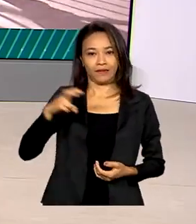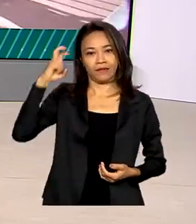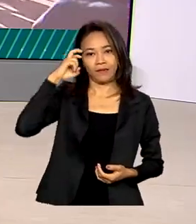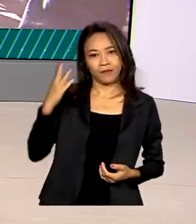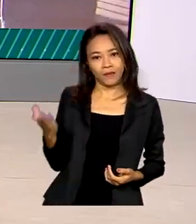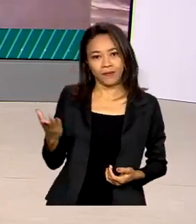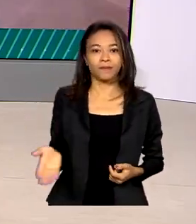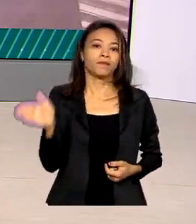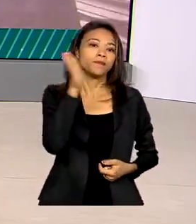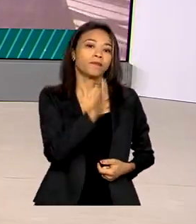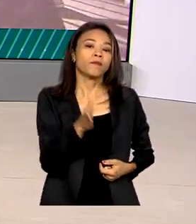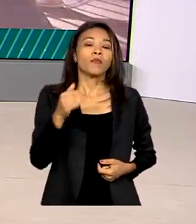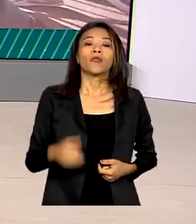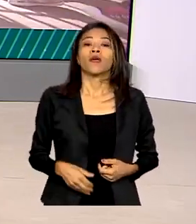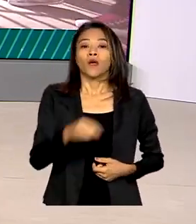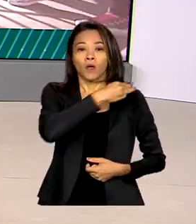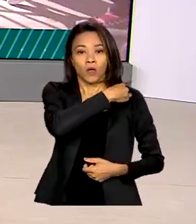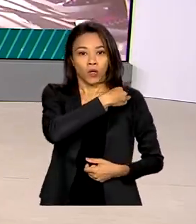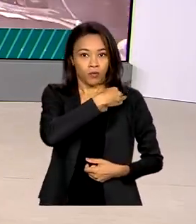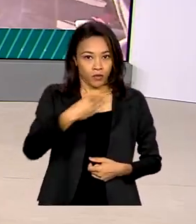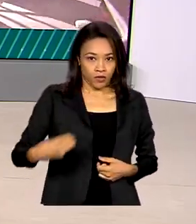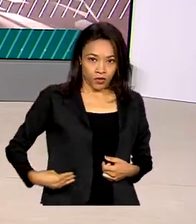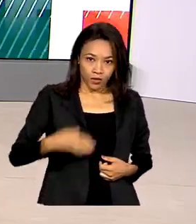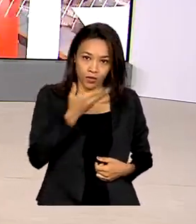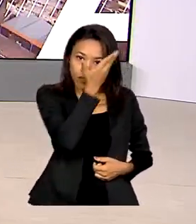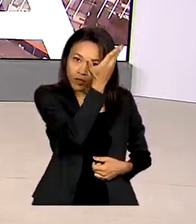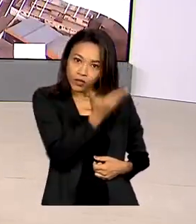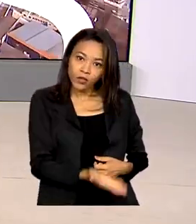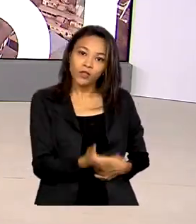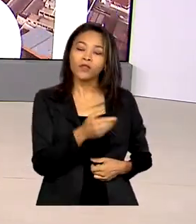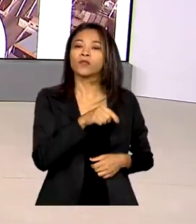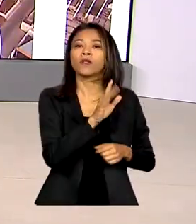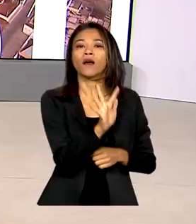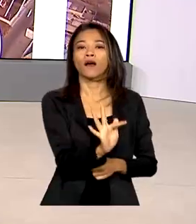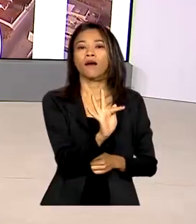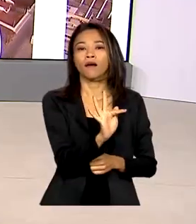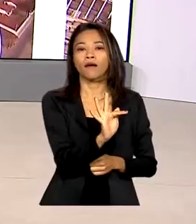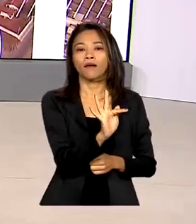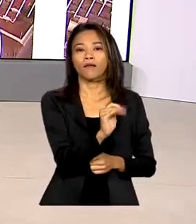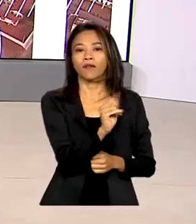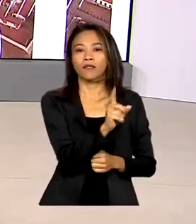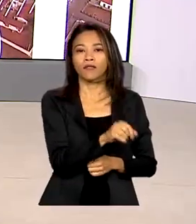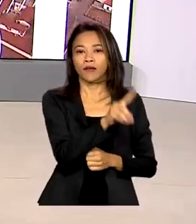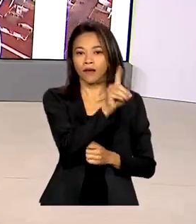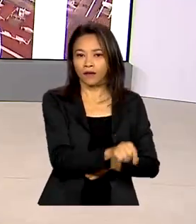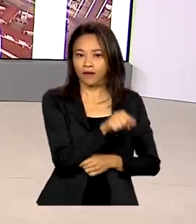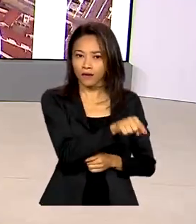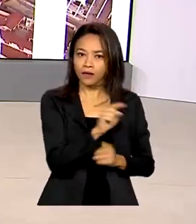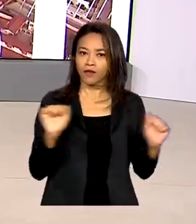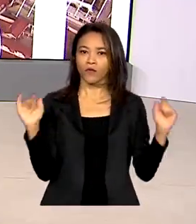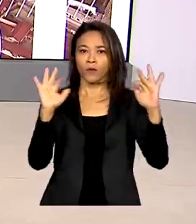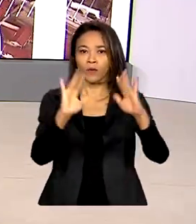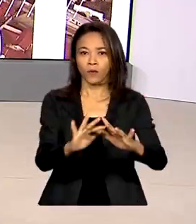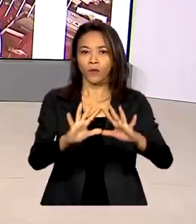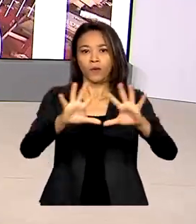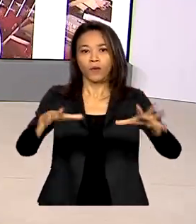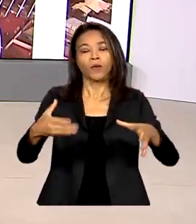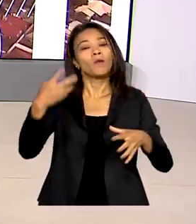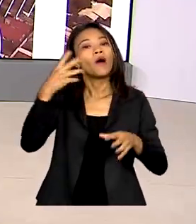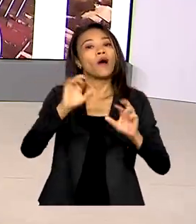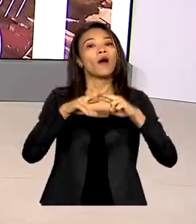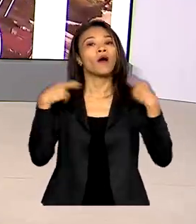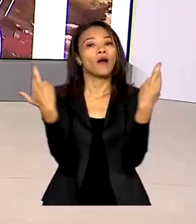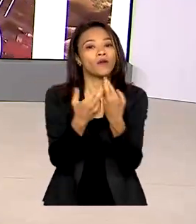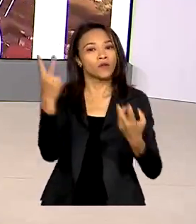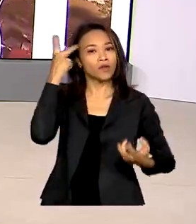o ministro da fazenda se reuniu com o empresários do ramo industrial em São Paulo na agenda a receptividade no setor em relação